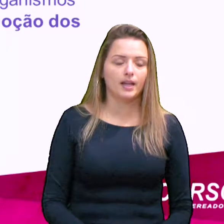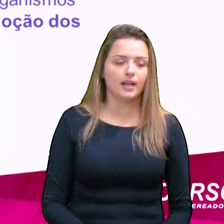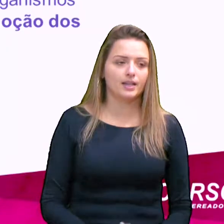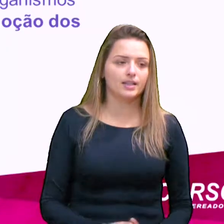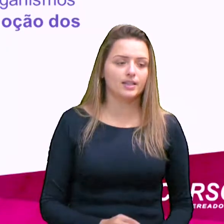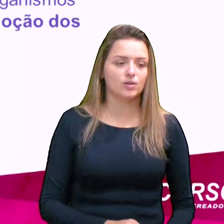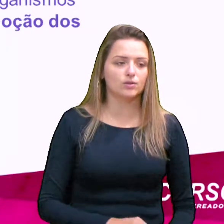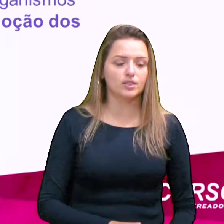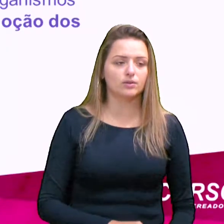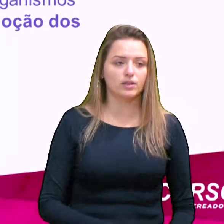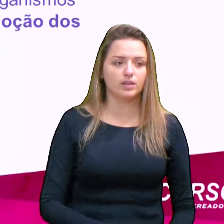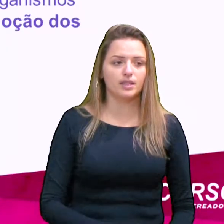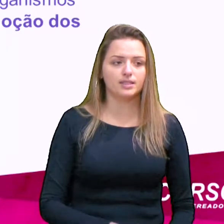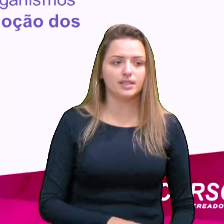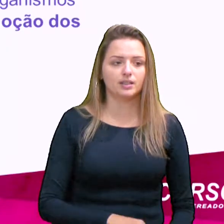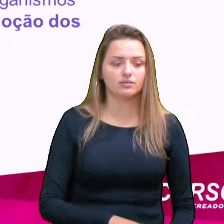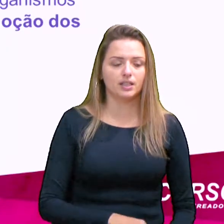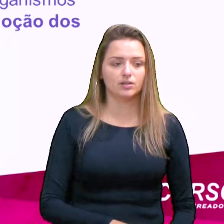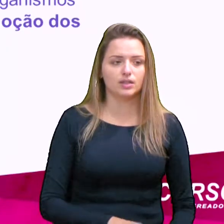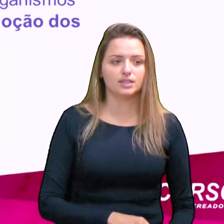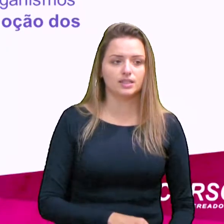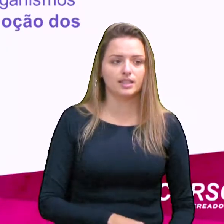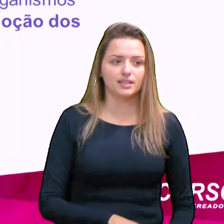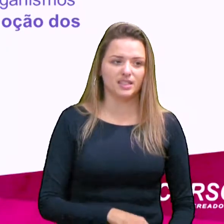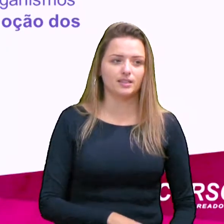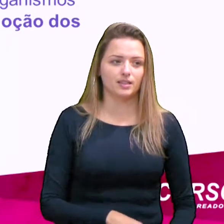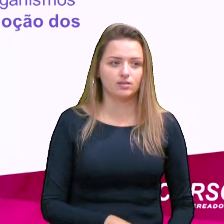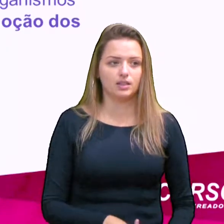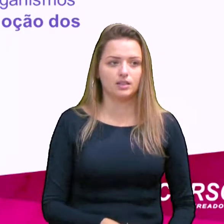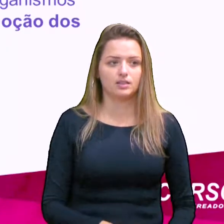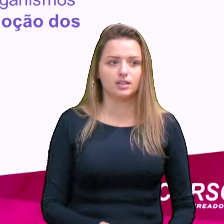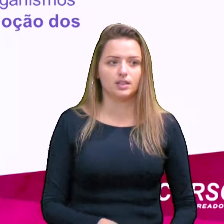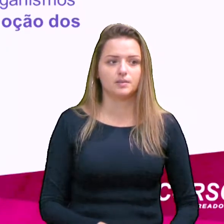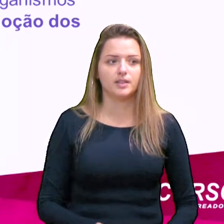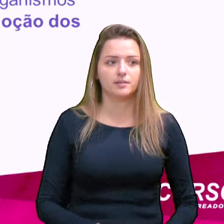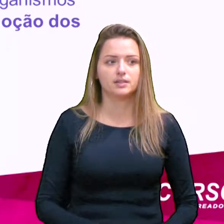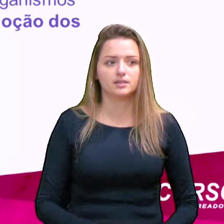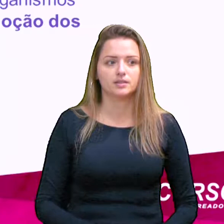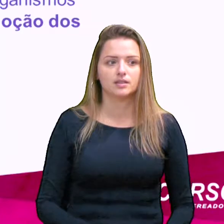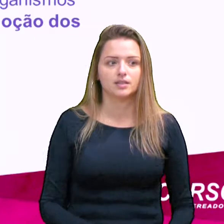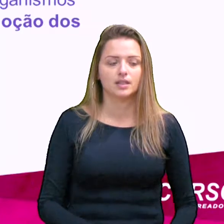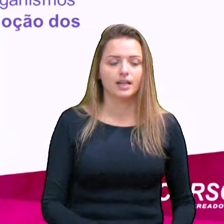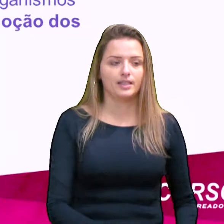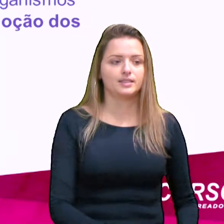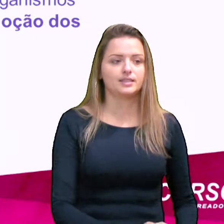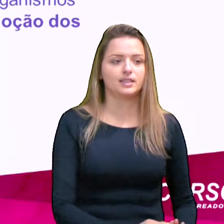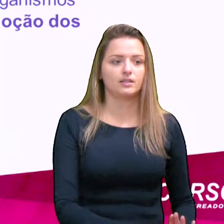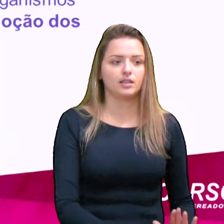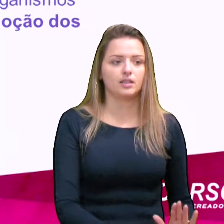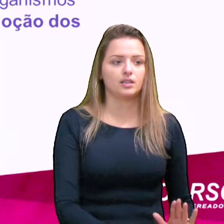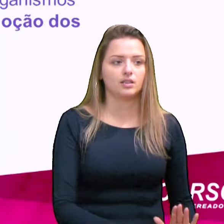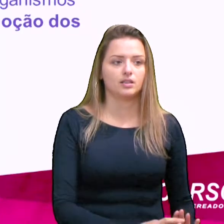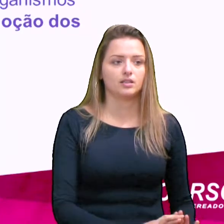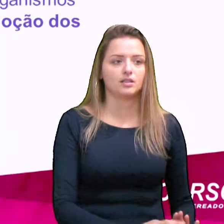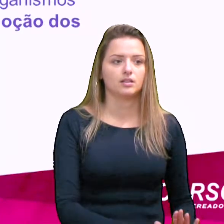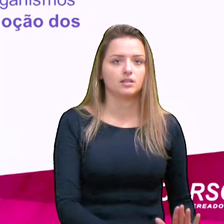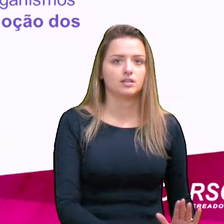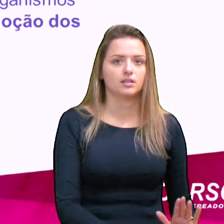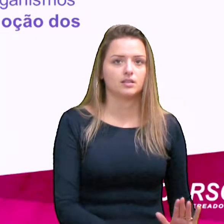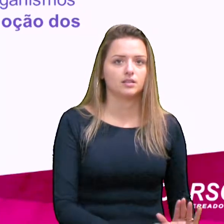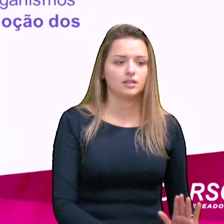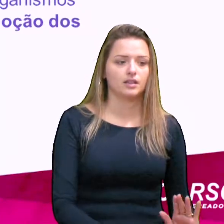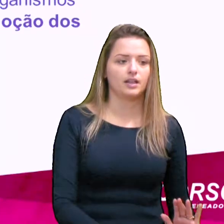Também fiscalizar e acompanhar os governos municipais, estadual e federal no recebimento de denúncias de